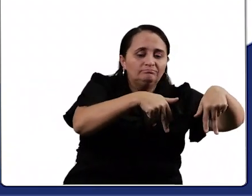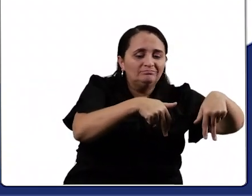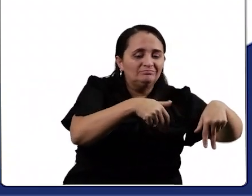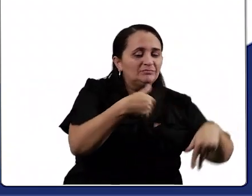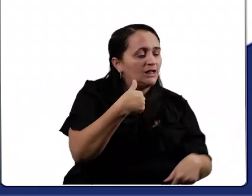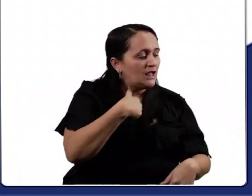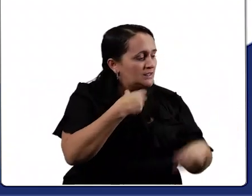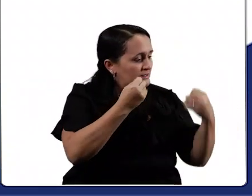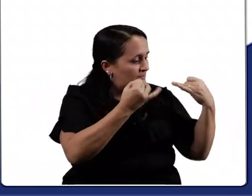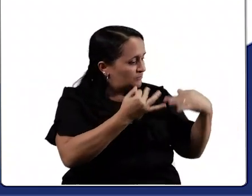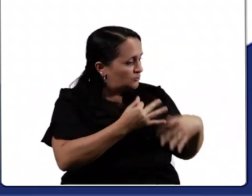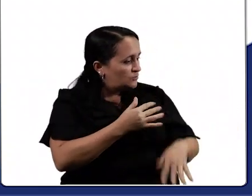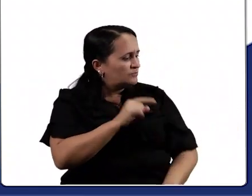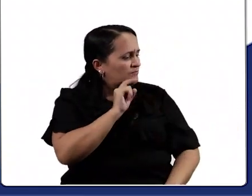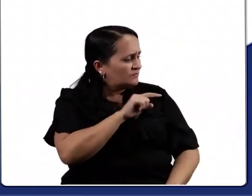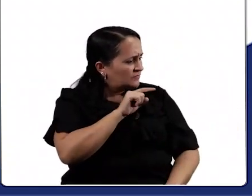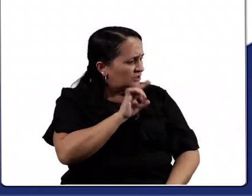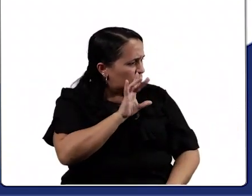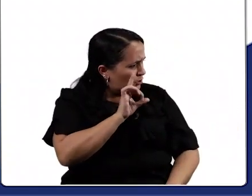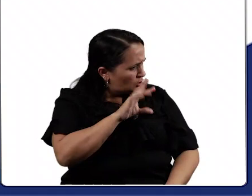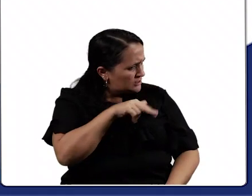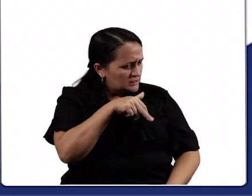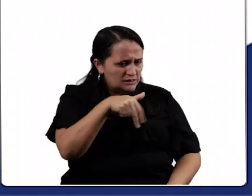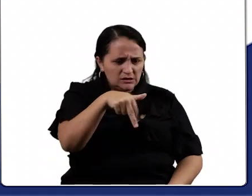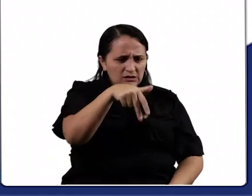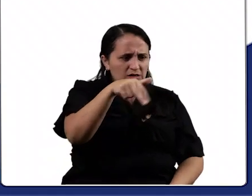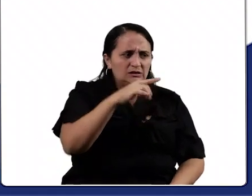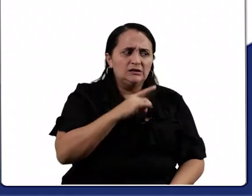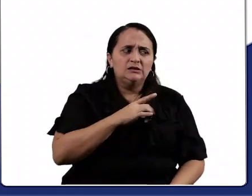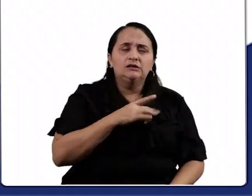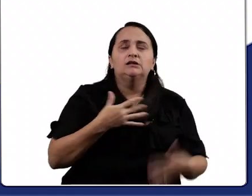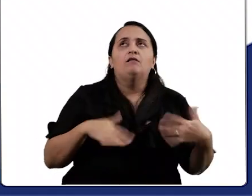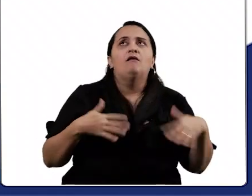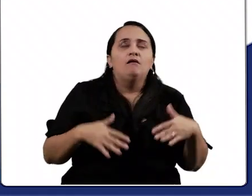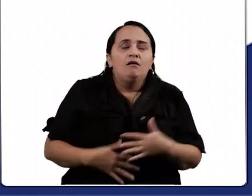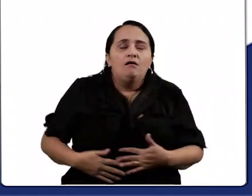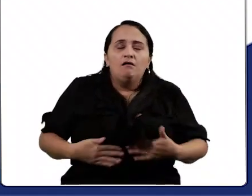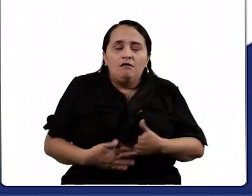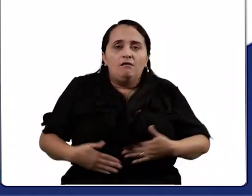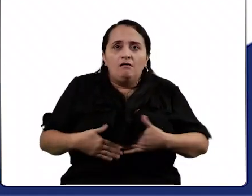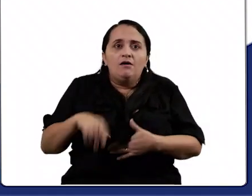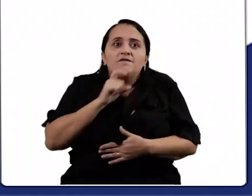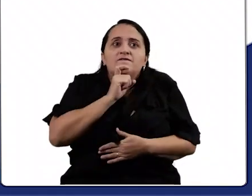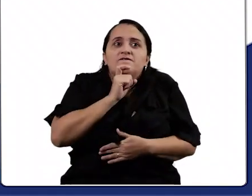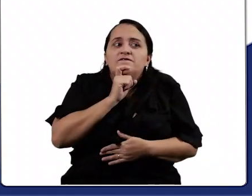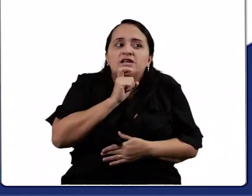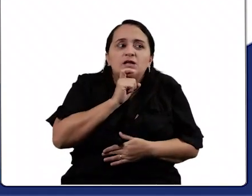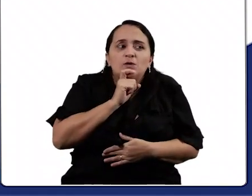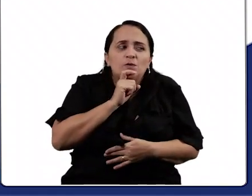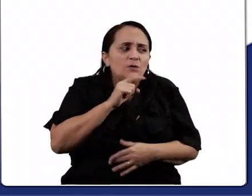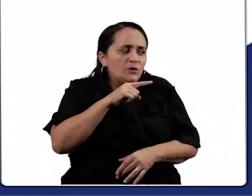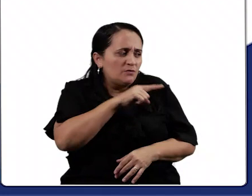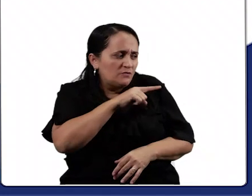explicou andar sozinha no cemitério me dá um frio na barriga que